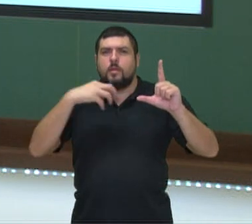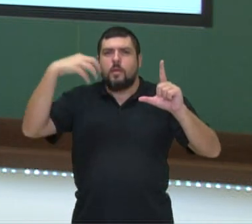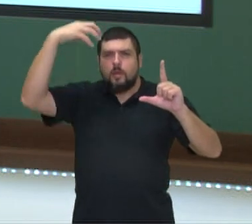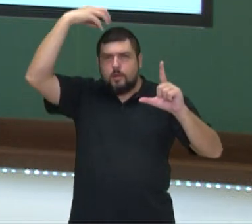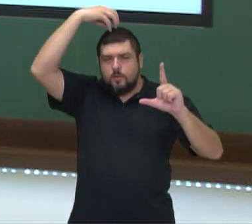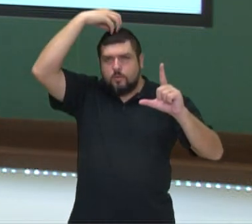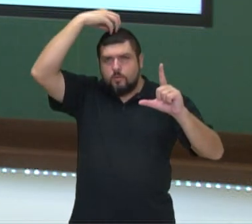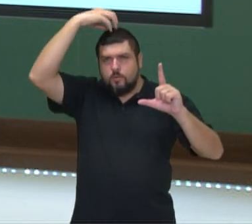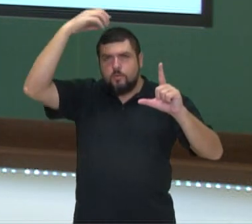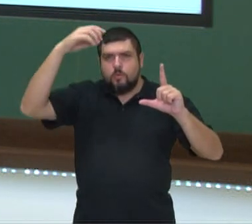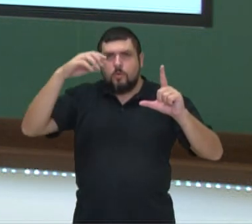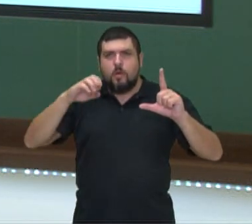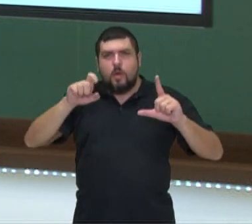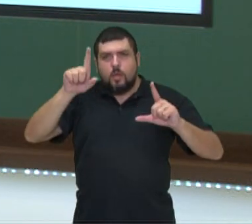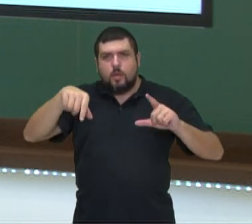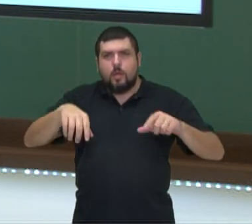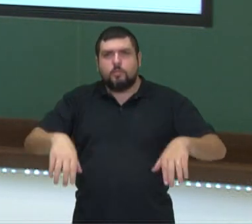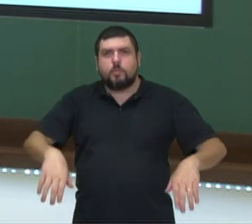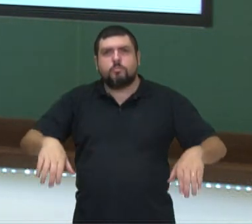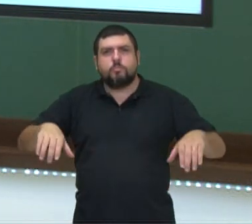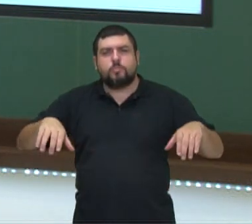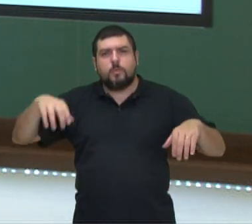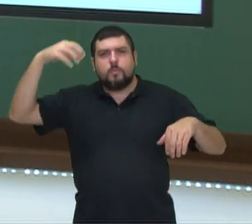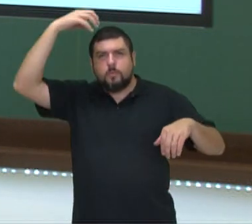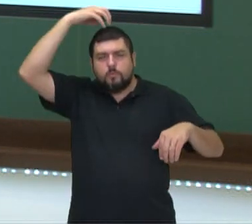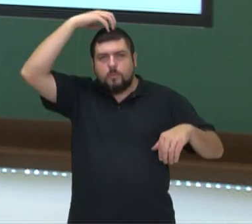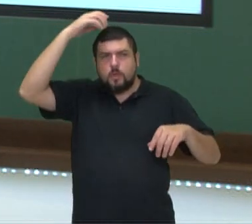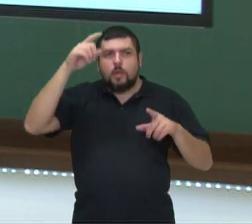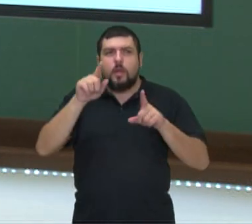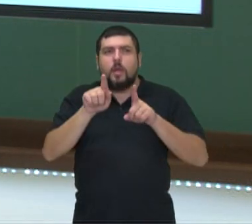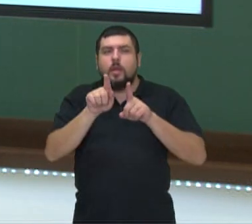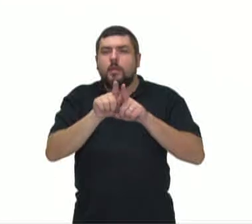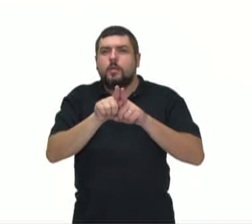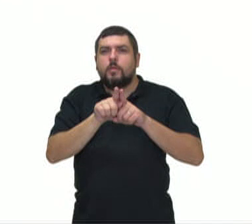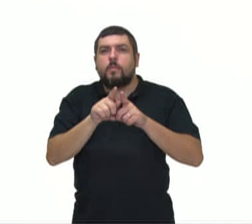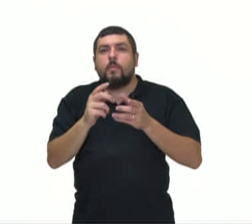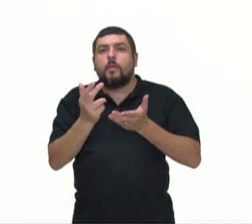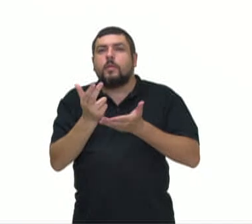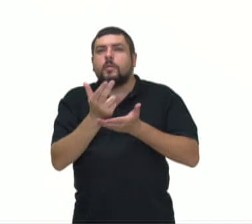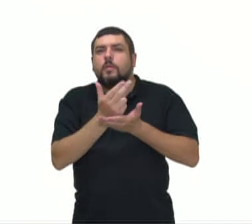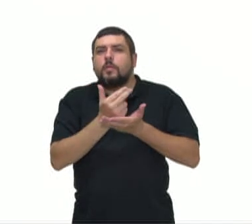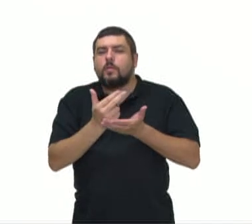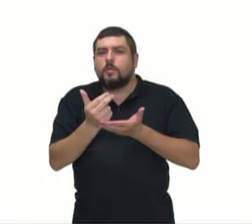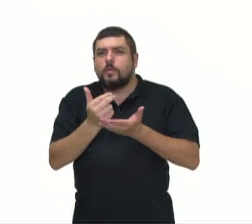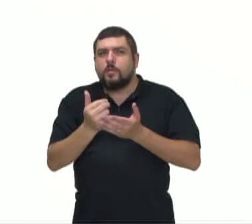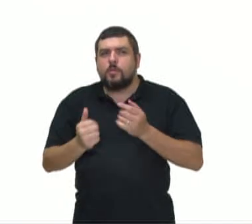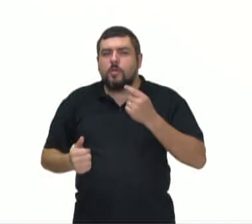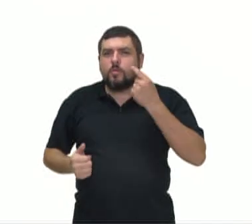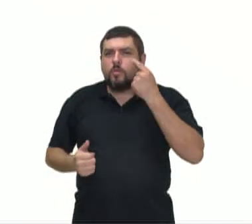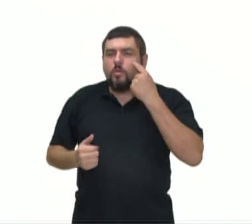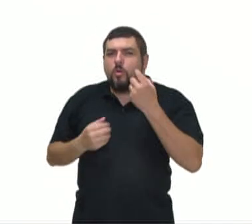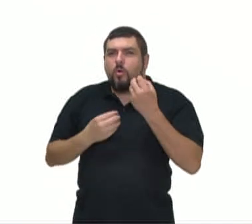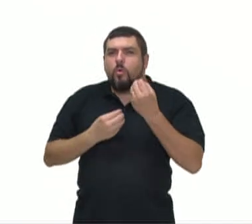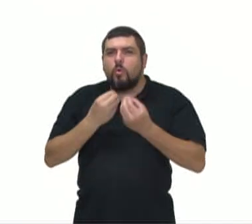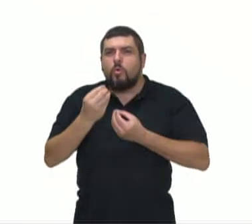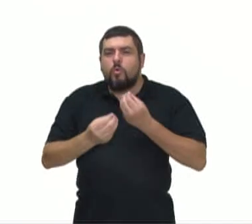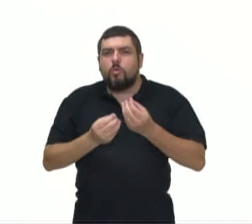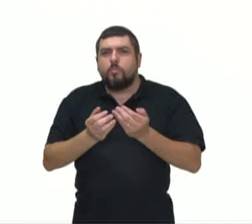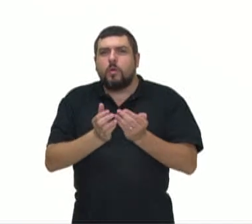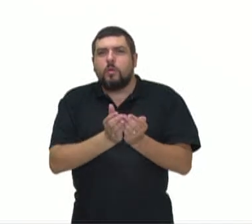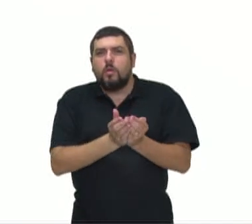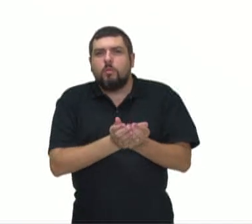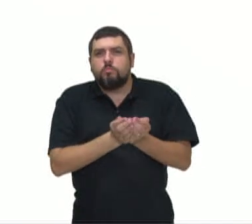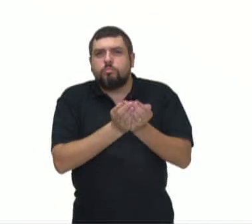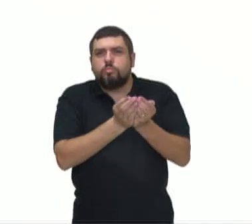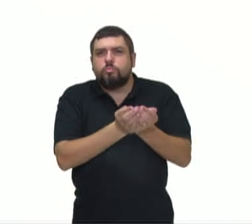né, a monarquia, tem o retrato da batalha em que a Marinha Britânica venceu